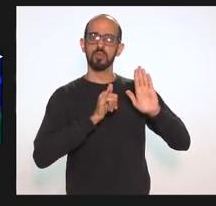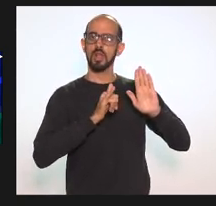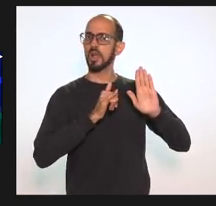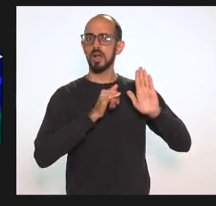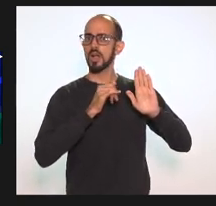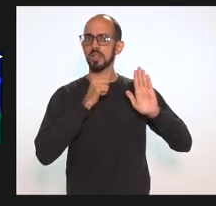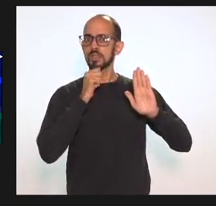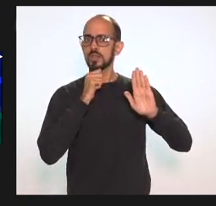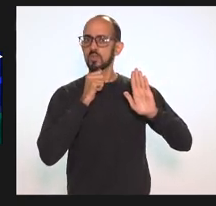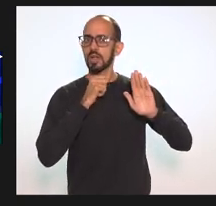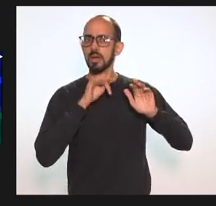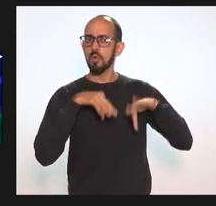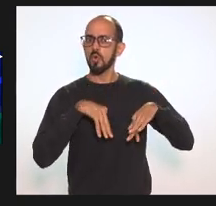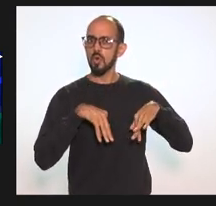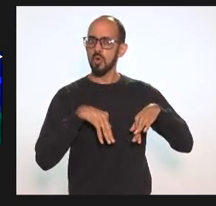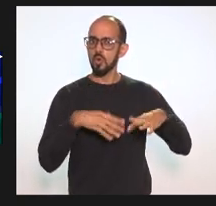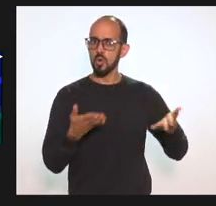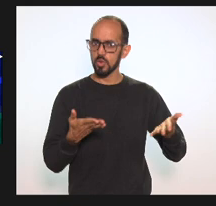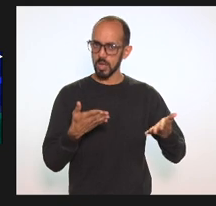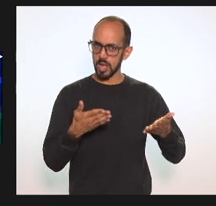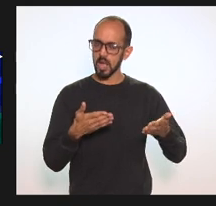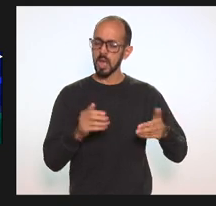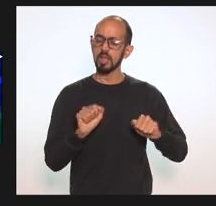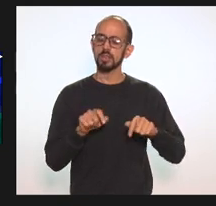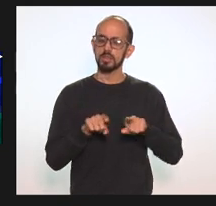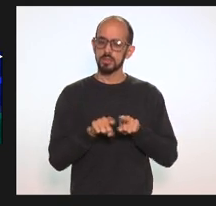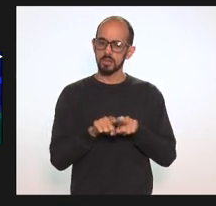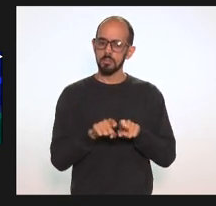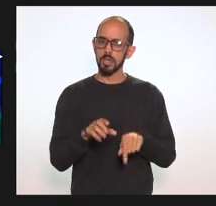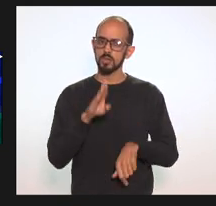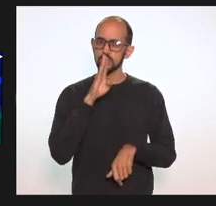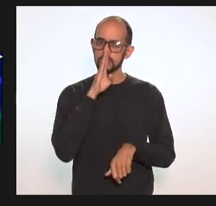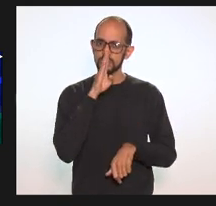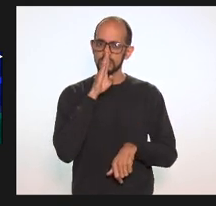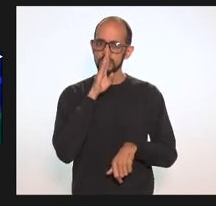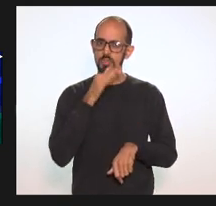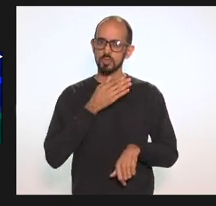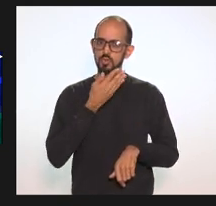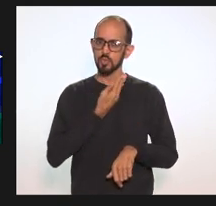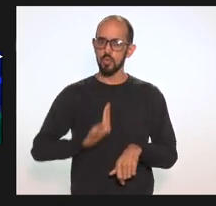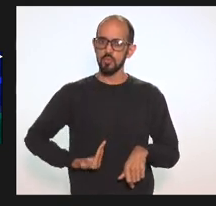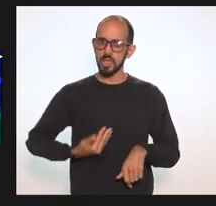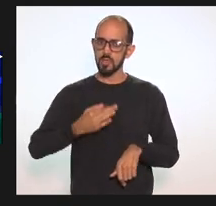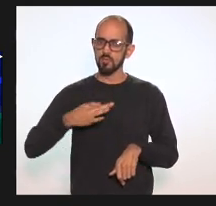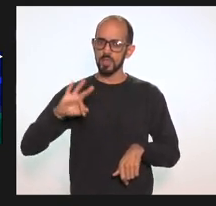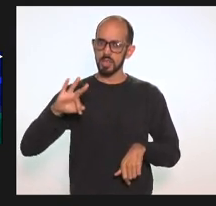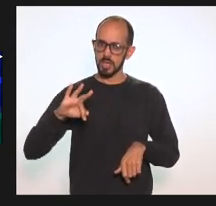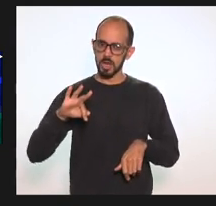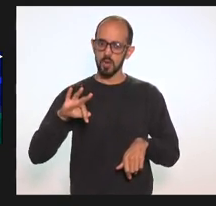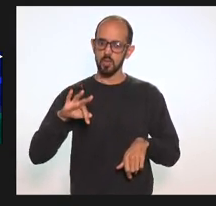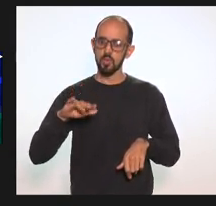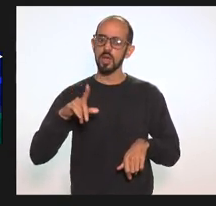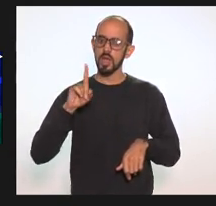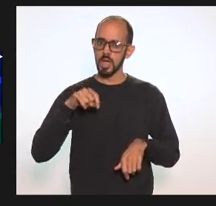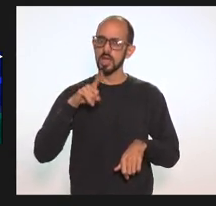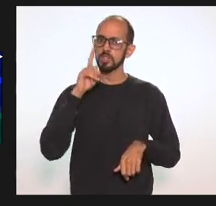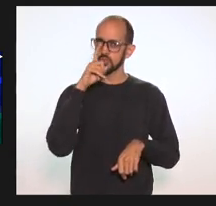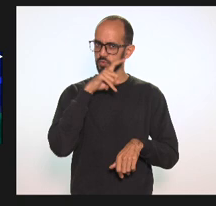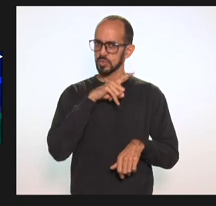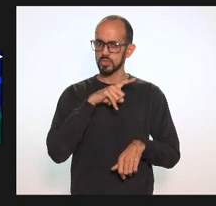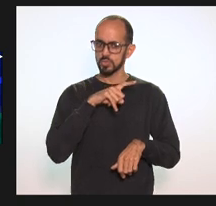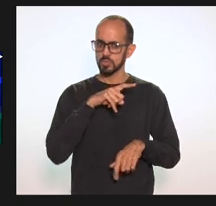do governo federal acho que é um tô aqui hoje para a gente vive um momento da política muito difícil